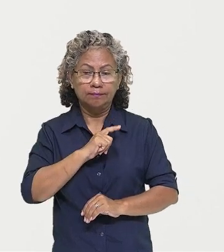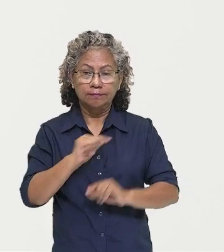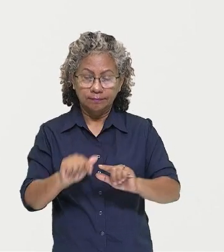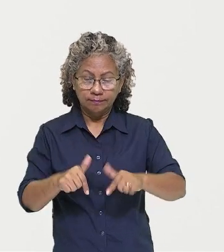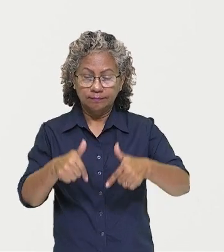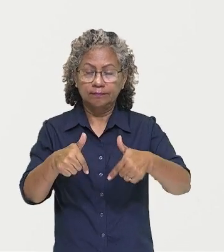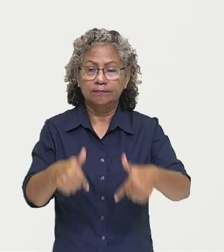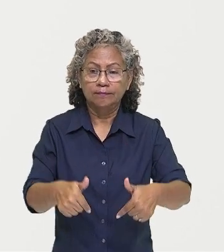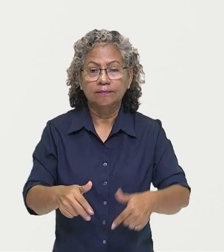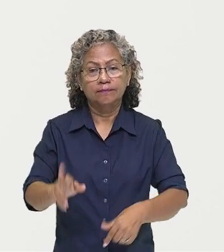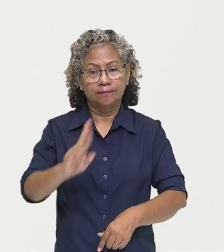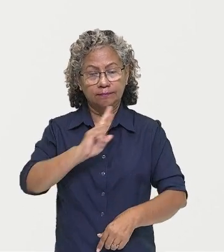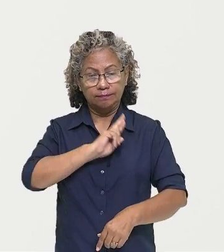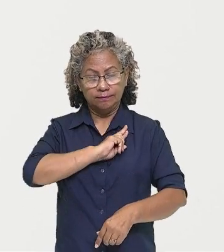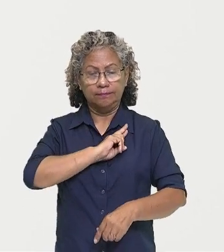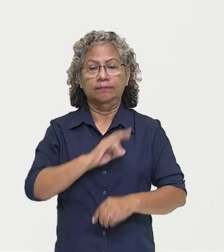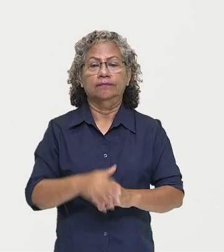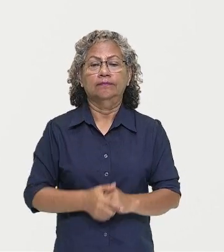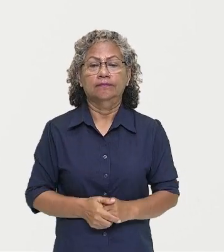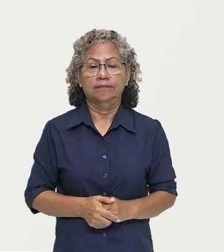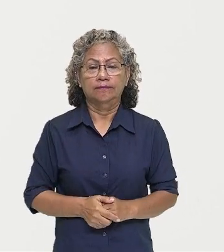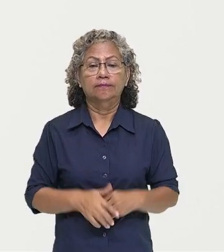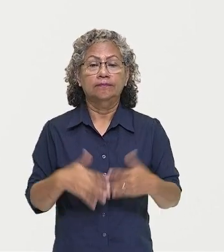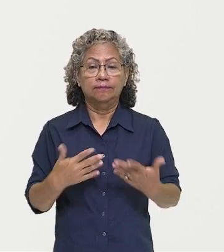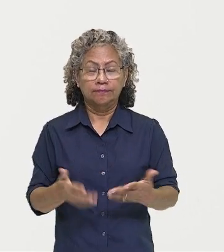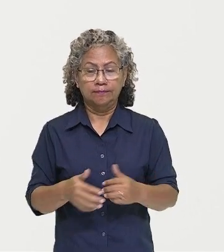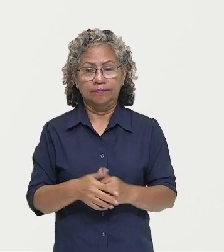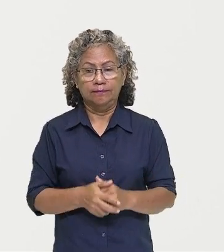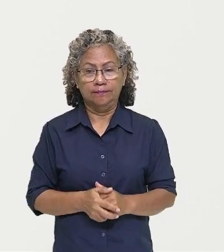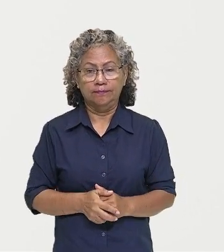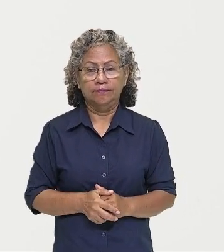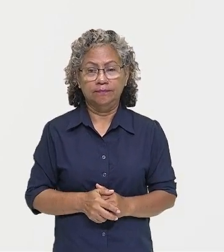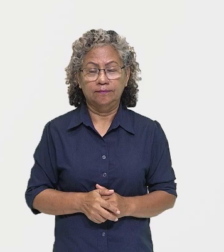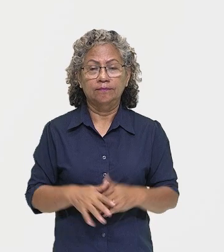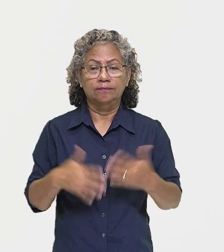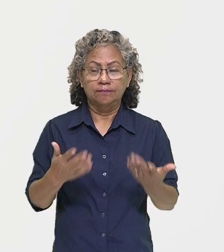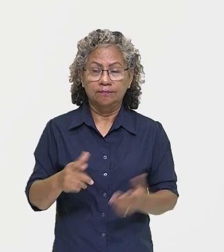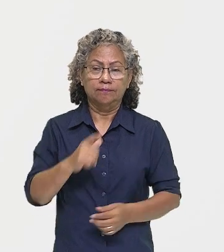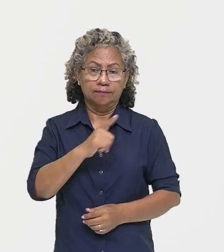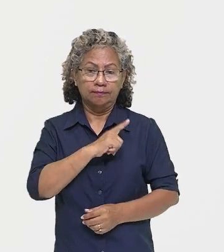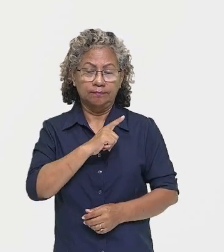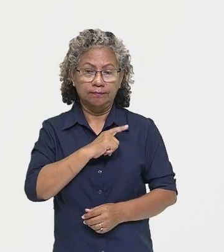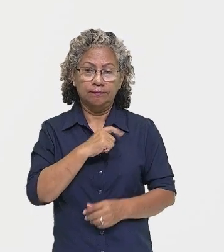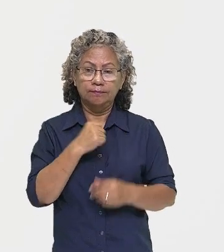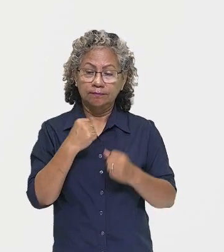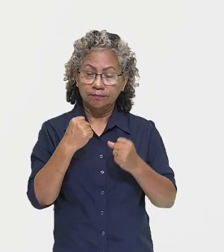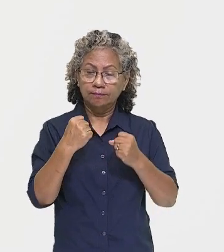forças surgem aos pares, olha lá. Ao aplicarmos uma força